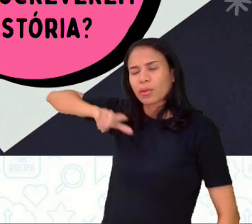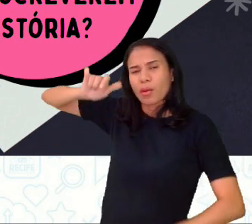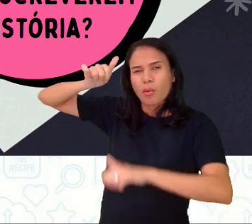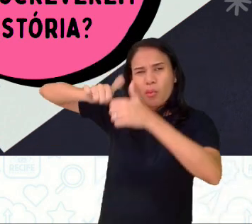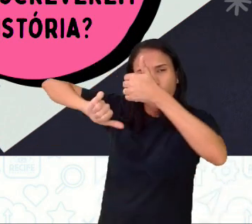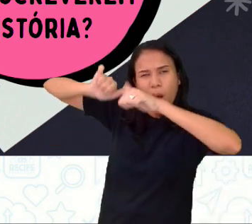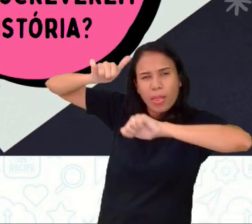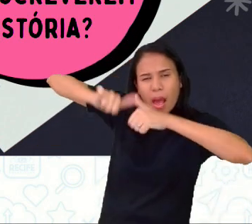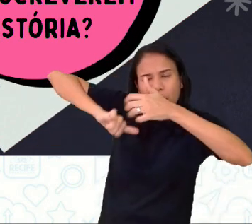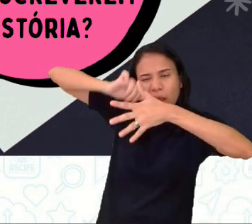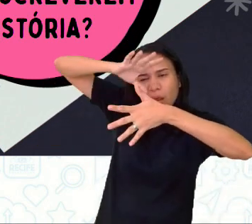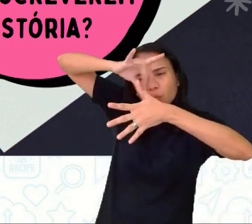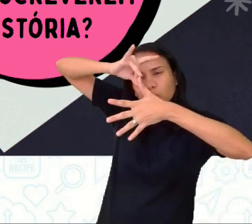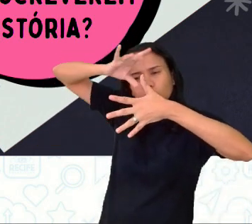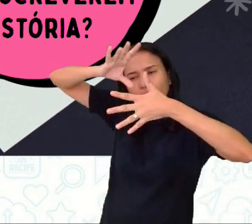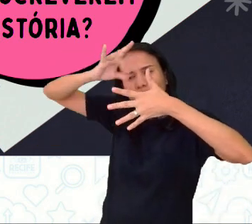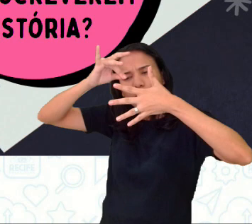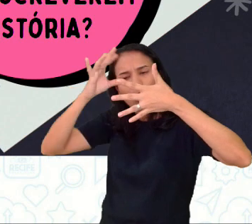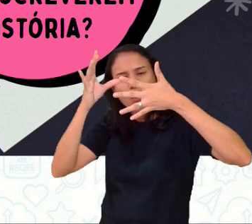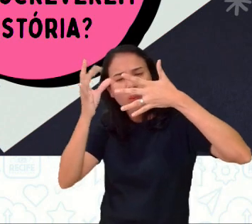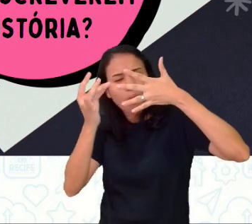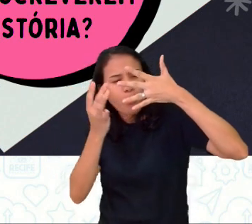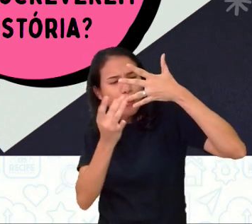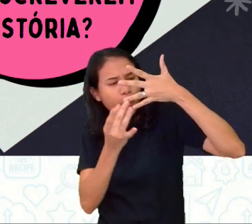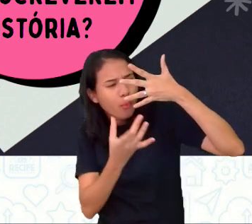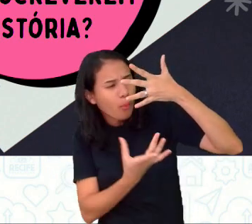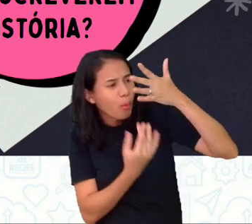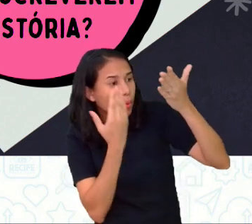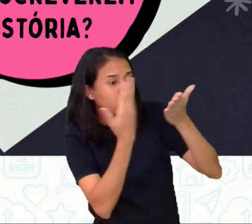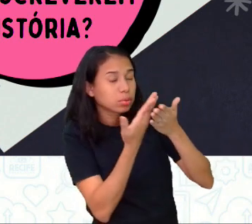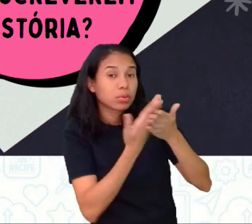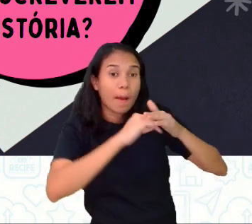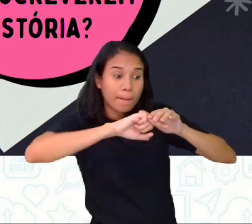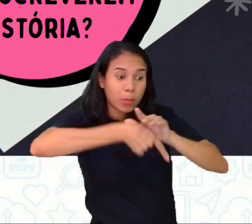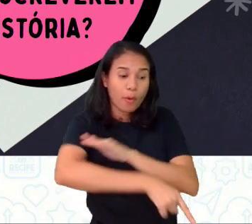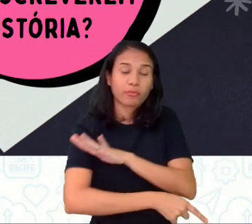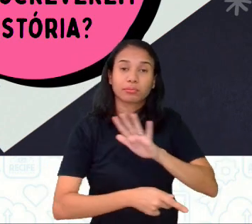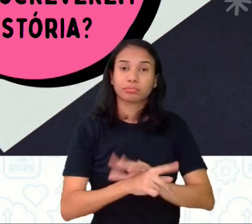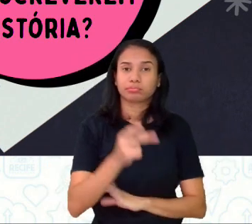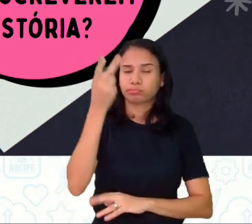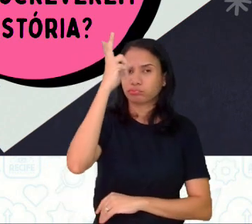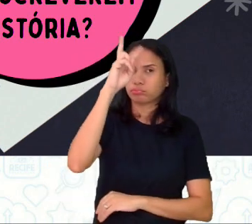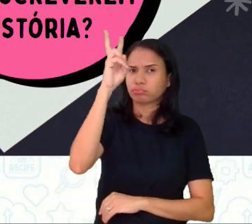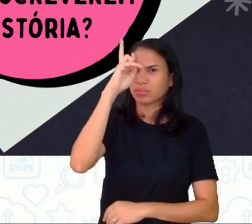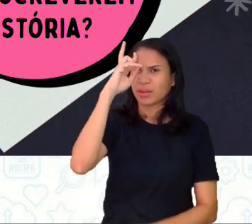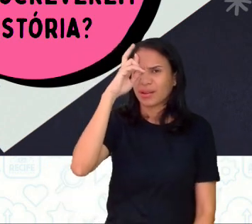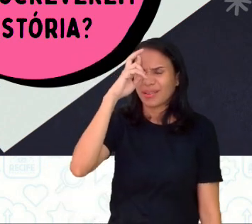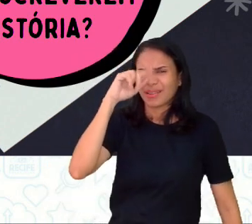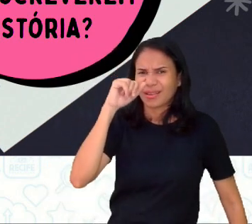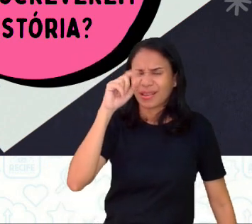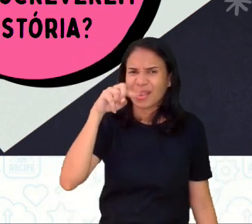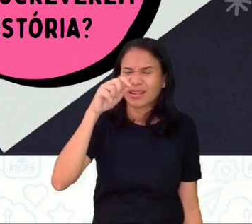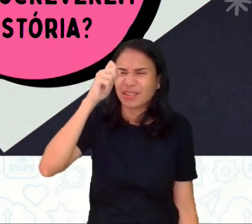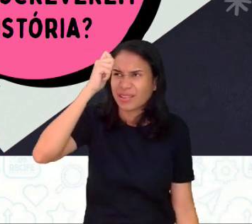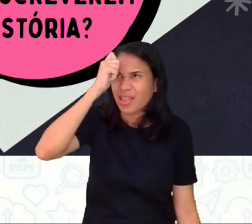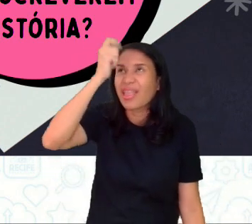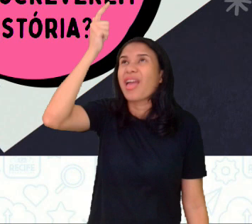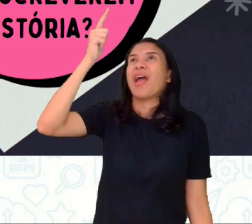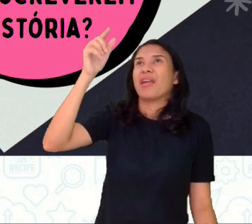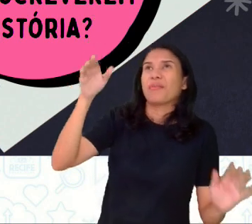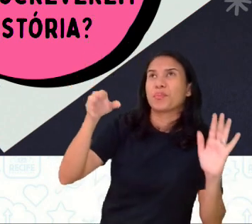análise minuciosa, né, que vai estudar profundamente ali a história, eles inventam a história?